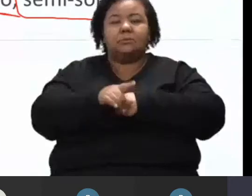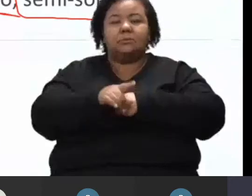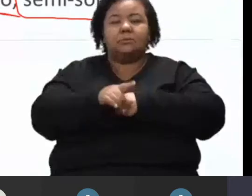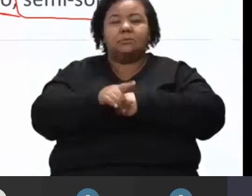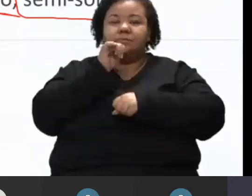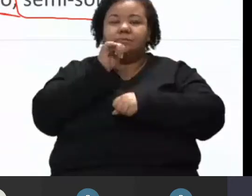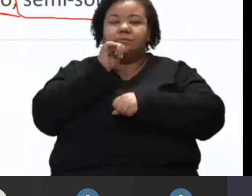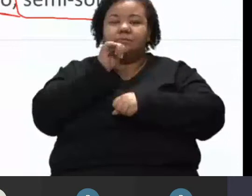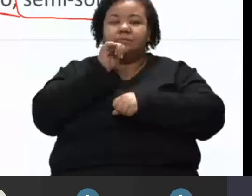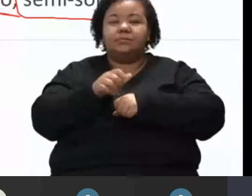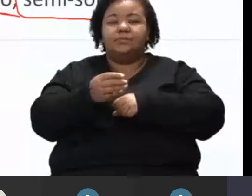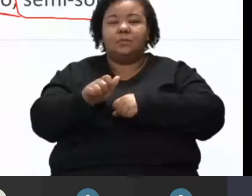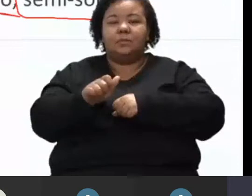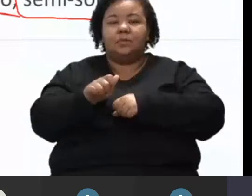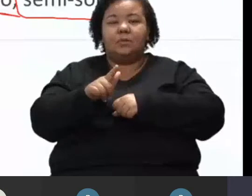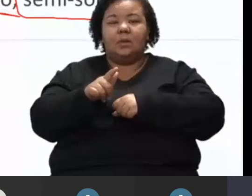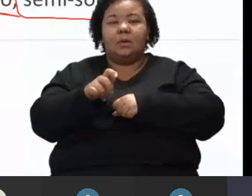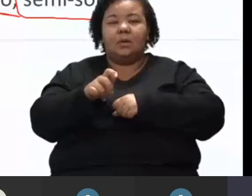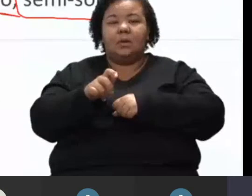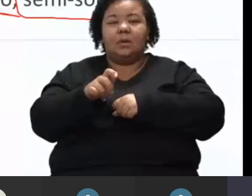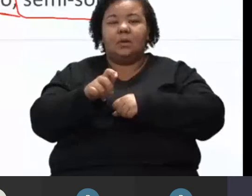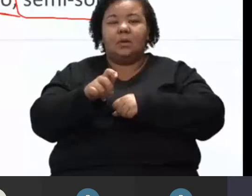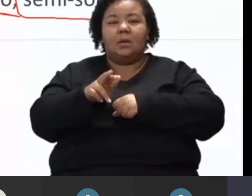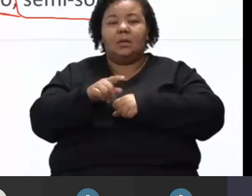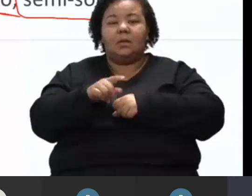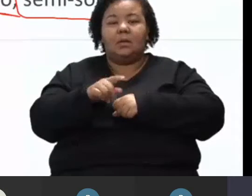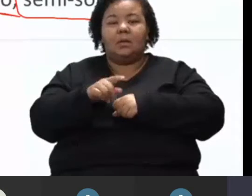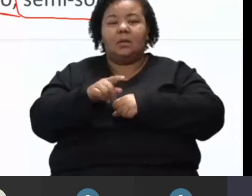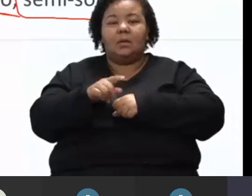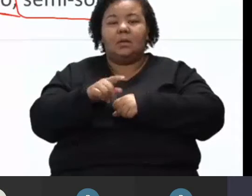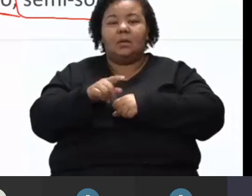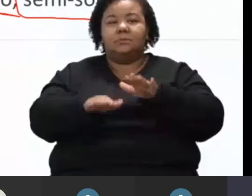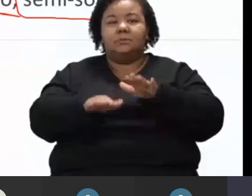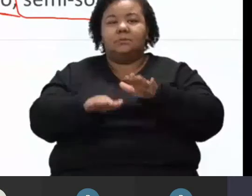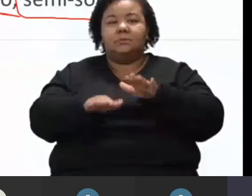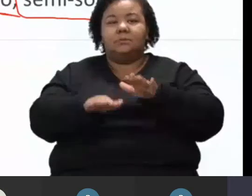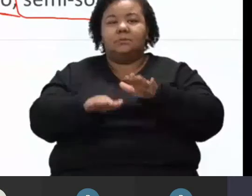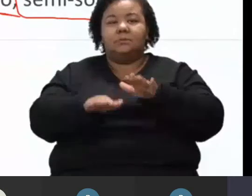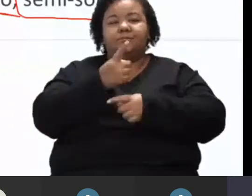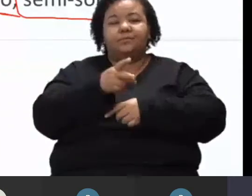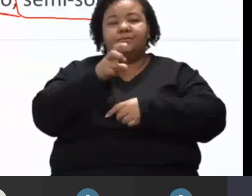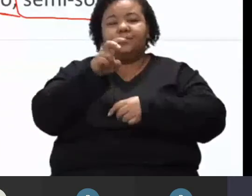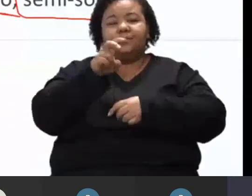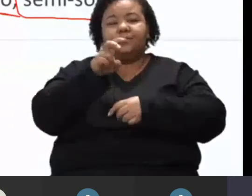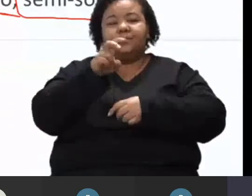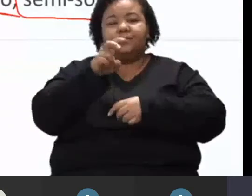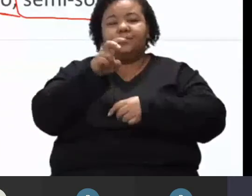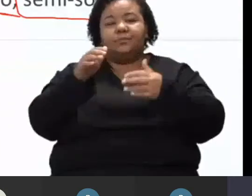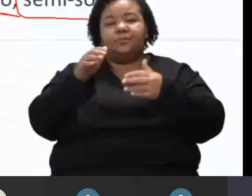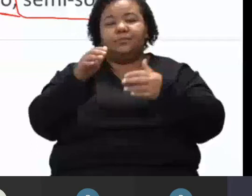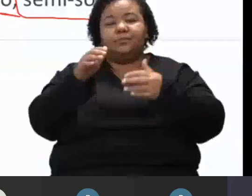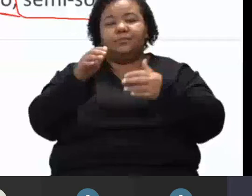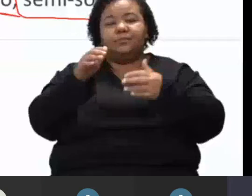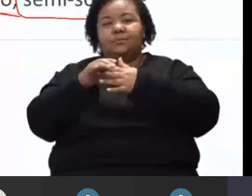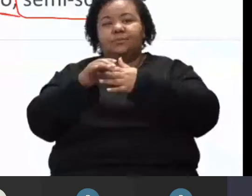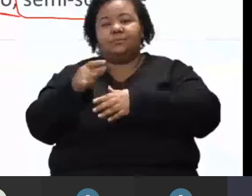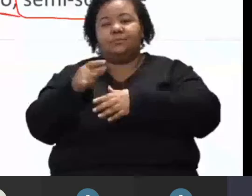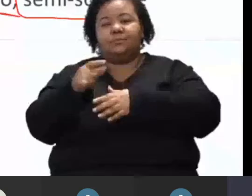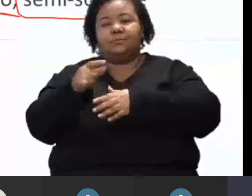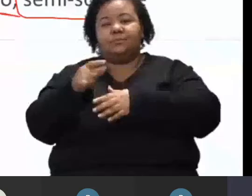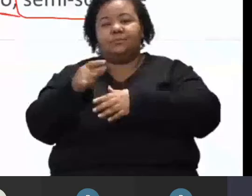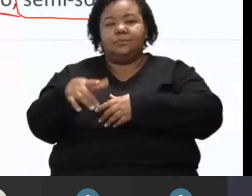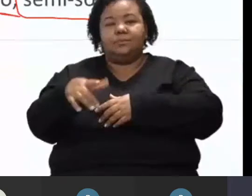uma concentração de agar maior. É aquele que tem aproximadamente de 1,5% a 2,5%